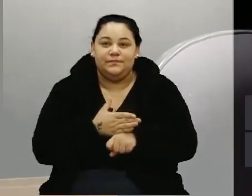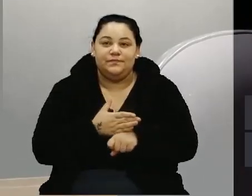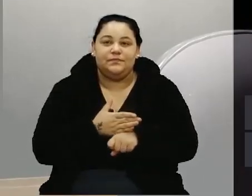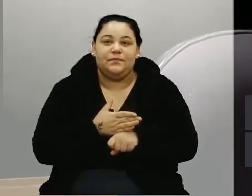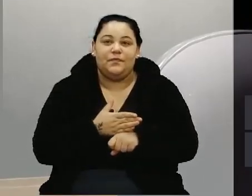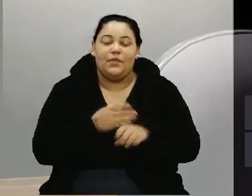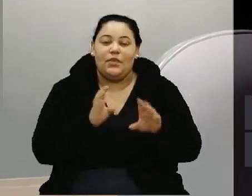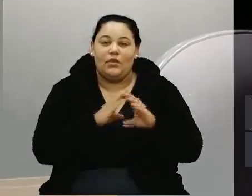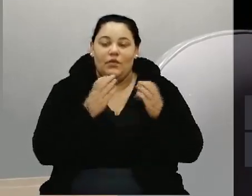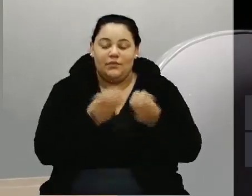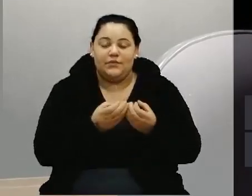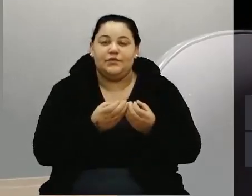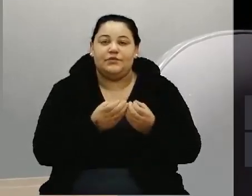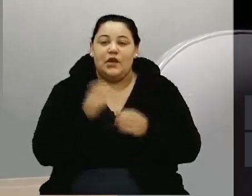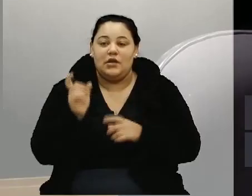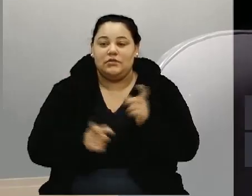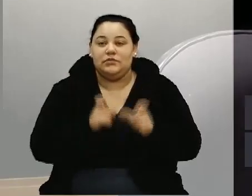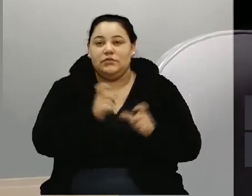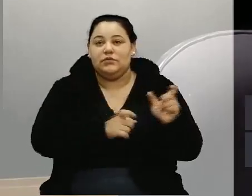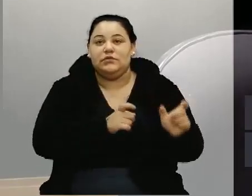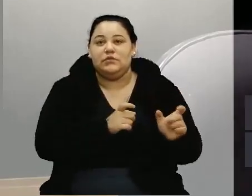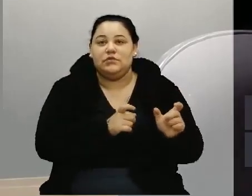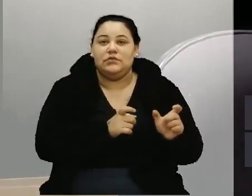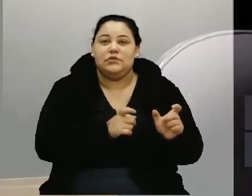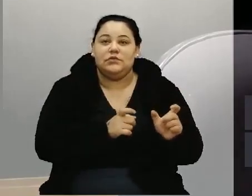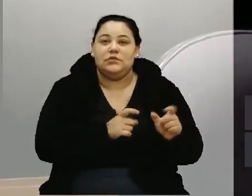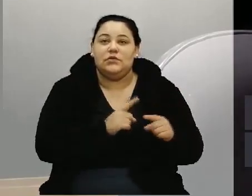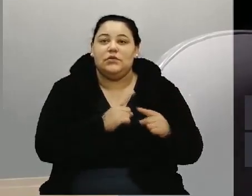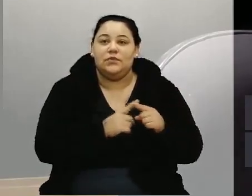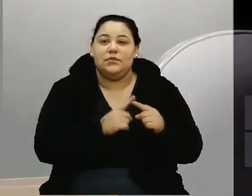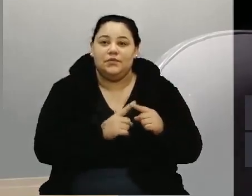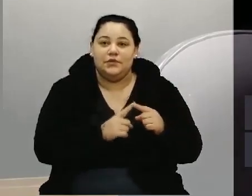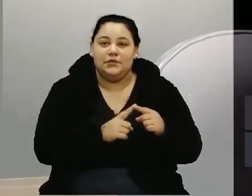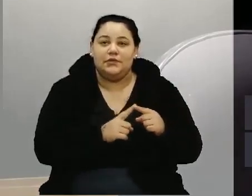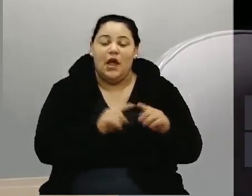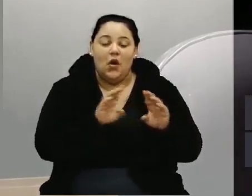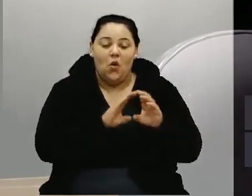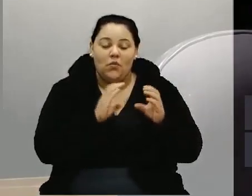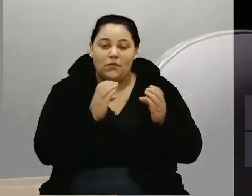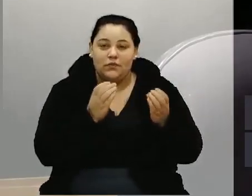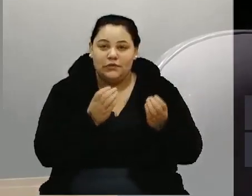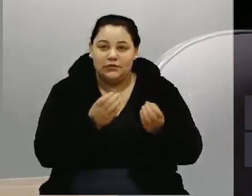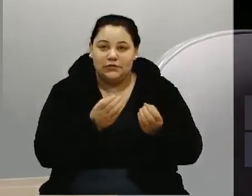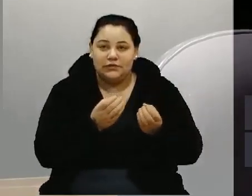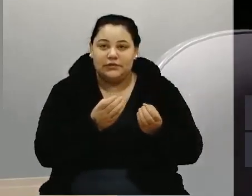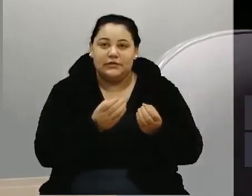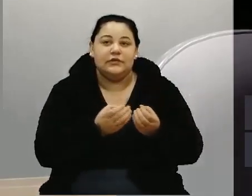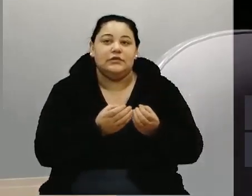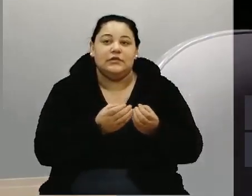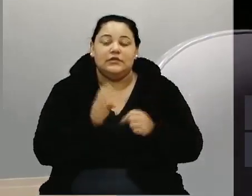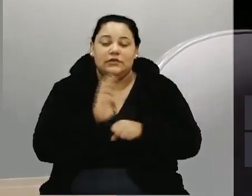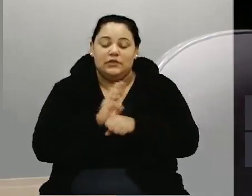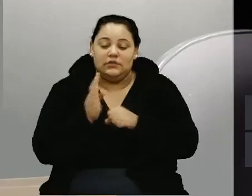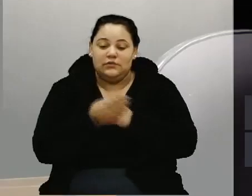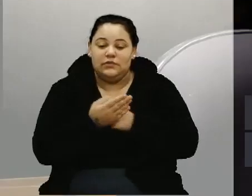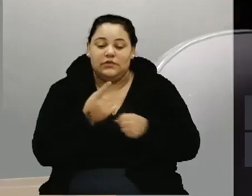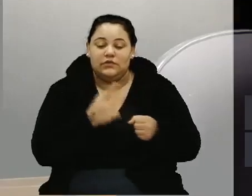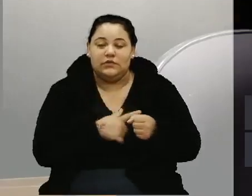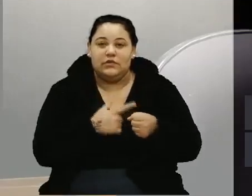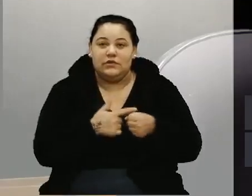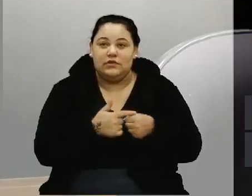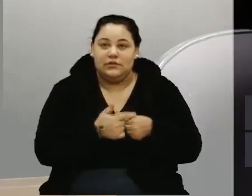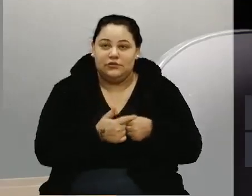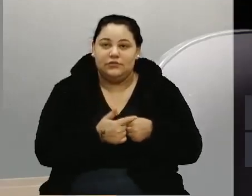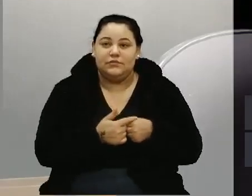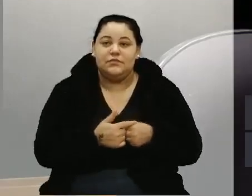pessoas, porque ninguém mais do que a comunidade que está lá na ponta, nos bairros, na cidade, para